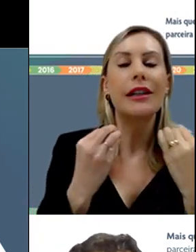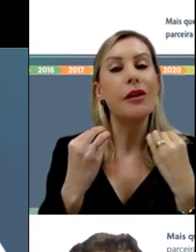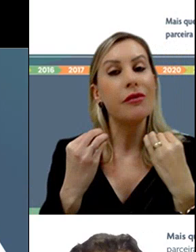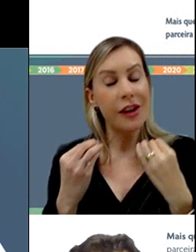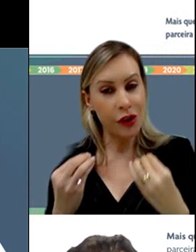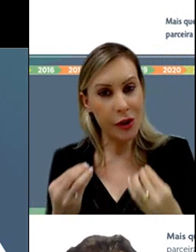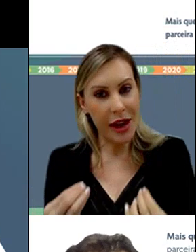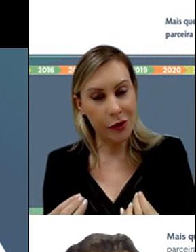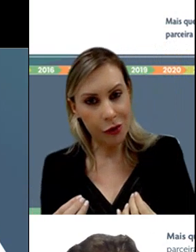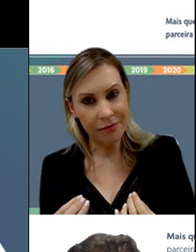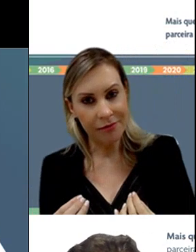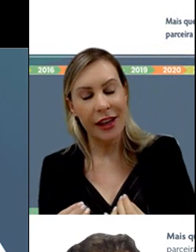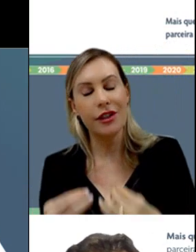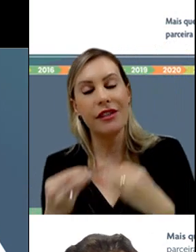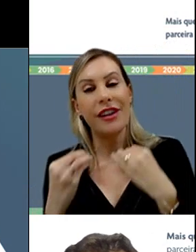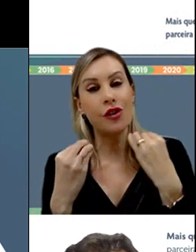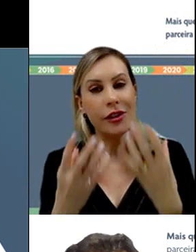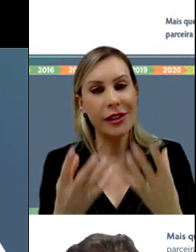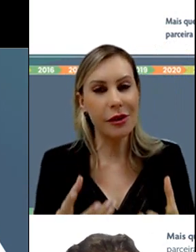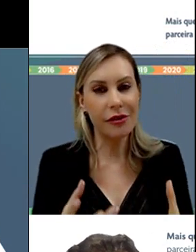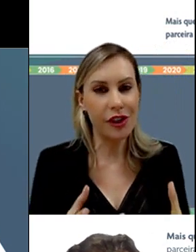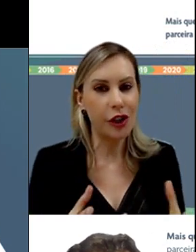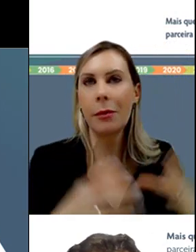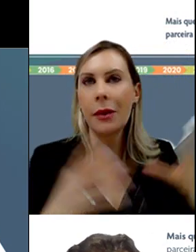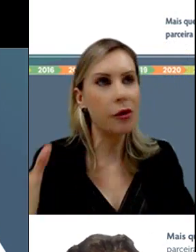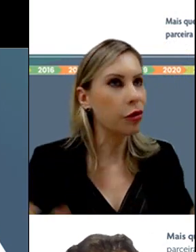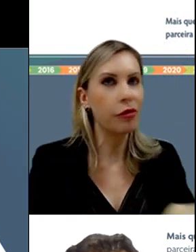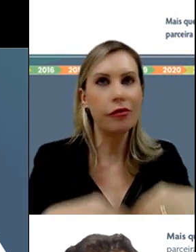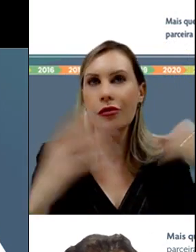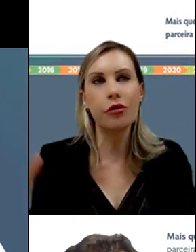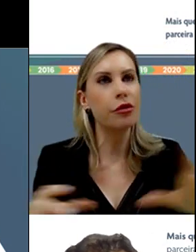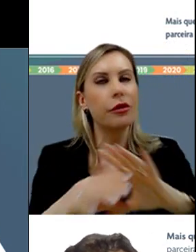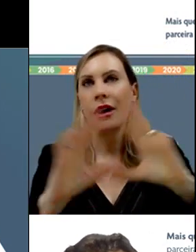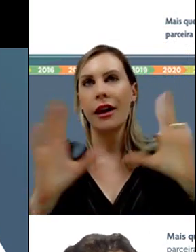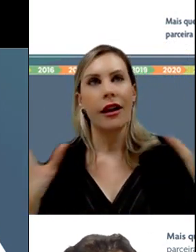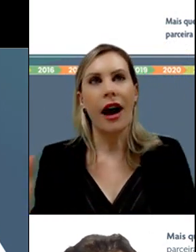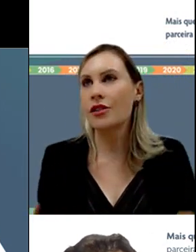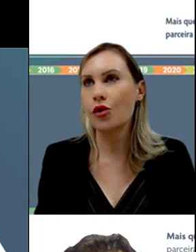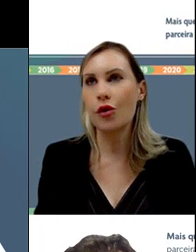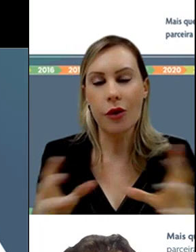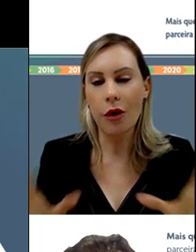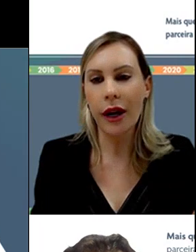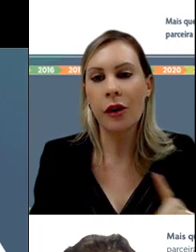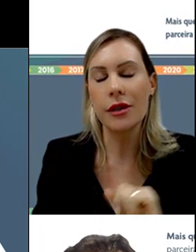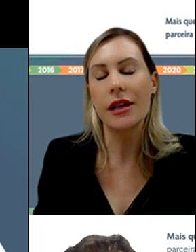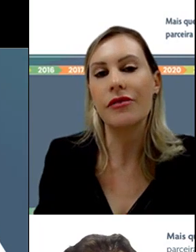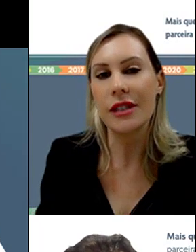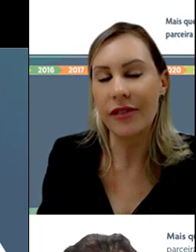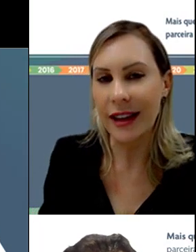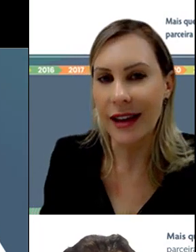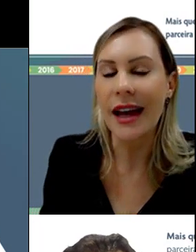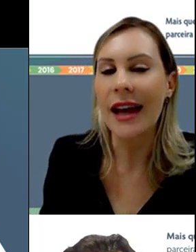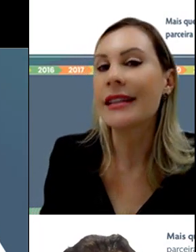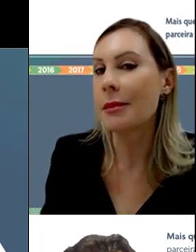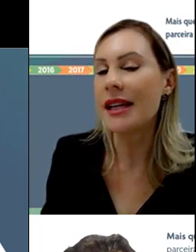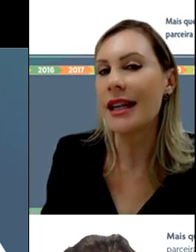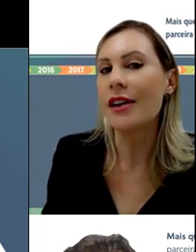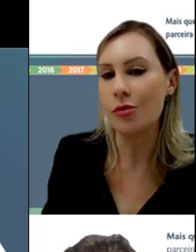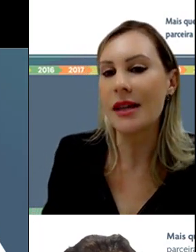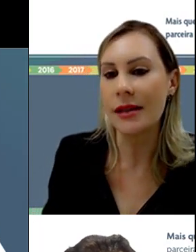vai encontrar um investimento que você vai sozinho investir num banco, num fundo, ações, qualquer coisa que você vai ter